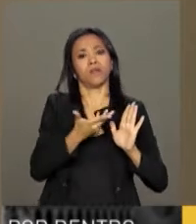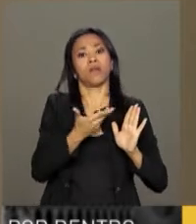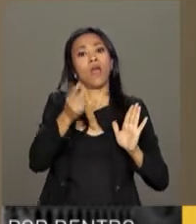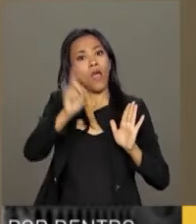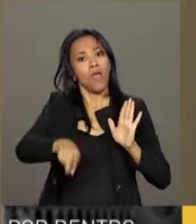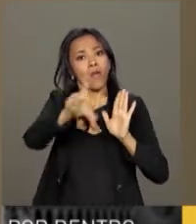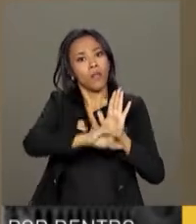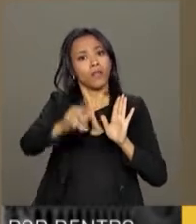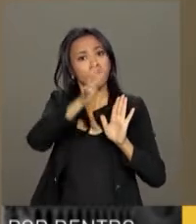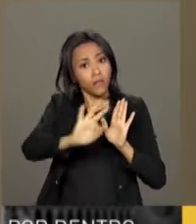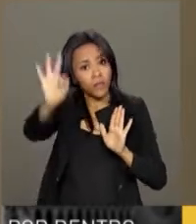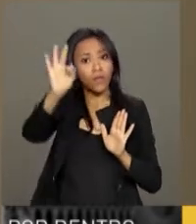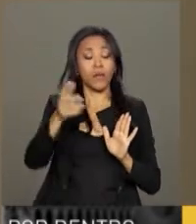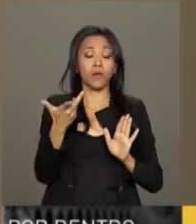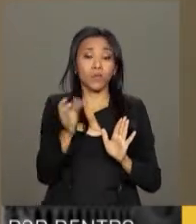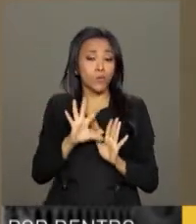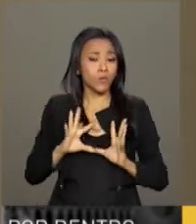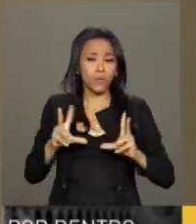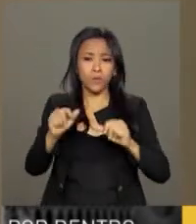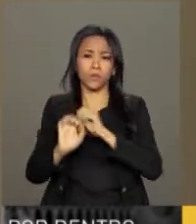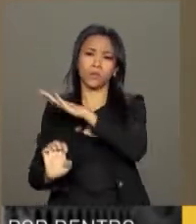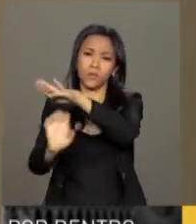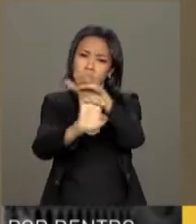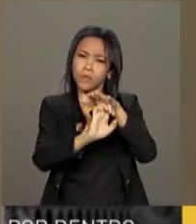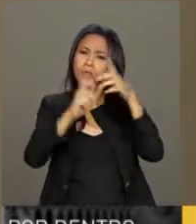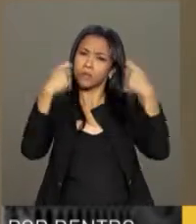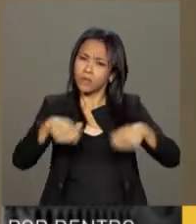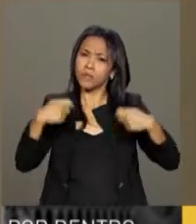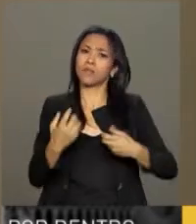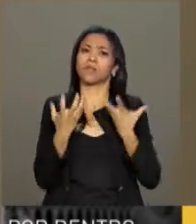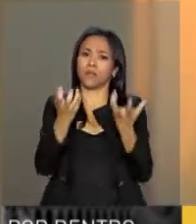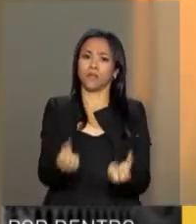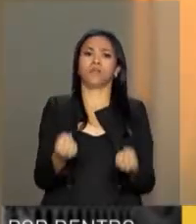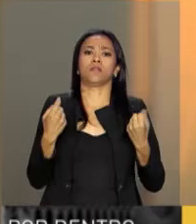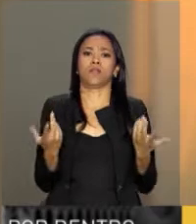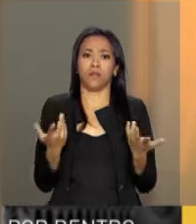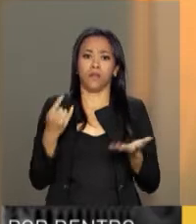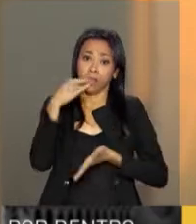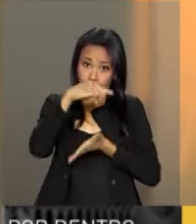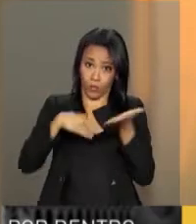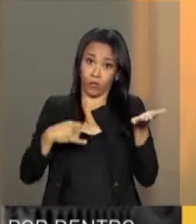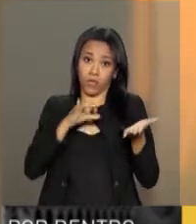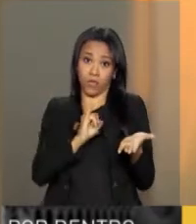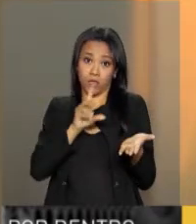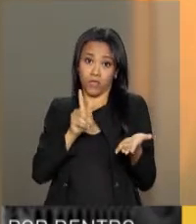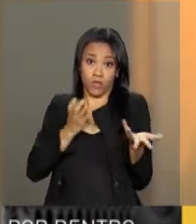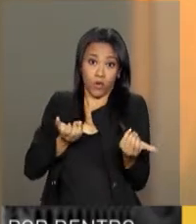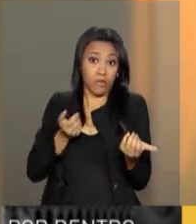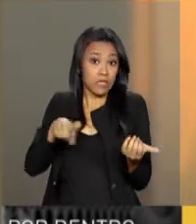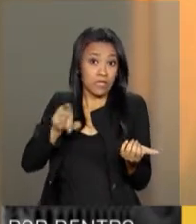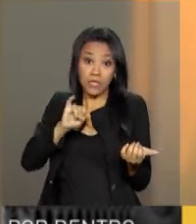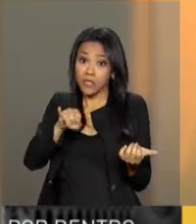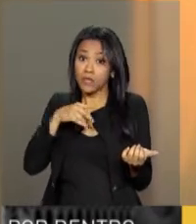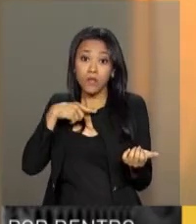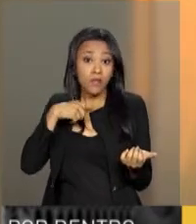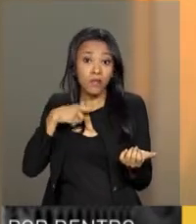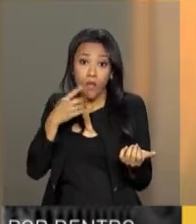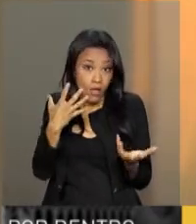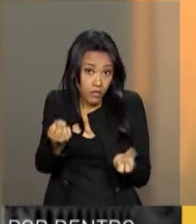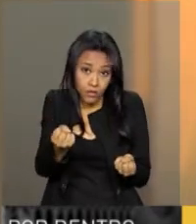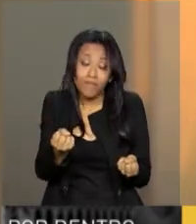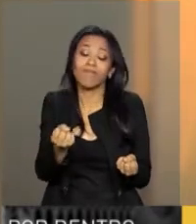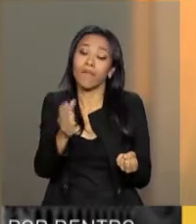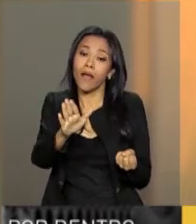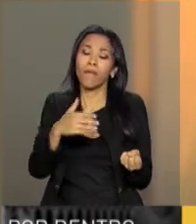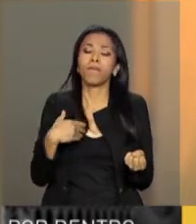lei federal e portanto todas as empresas têm que aceitar a identidade do jovem caso elas não aceitem o jovem que teve o